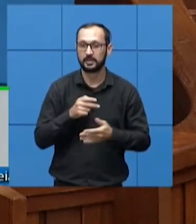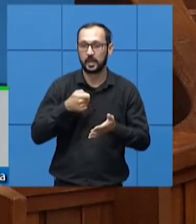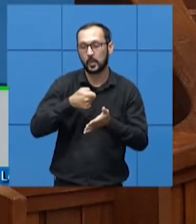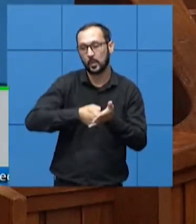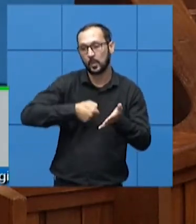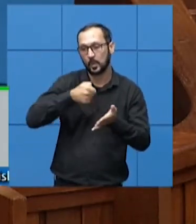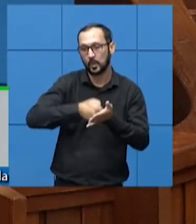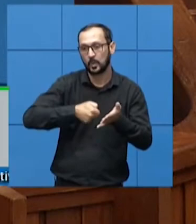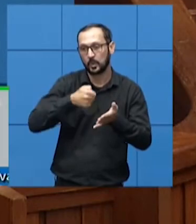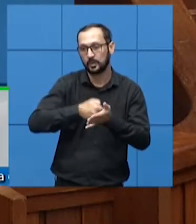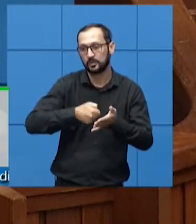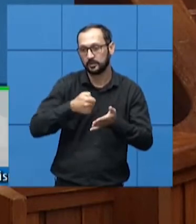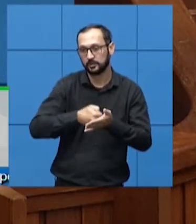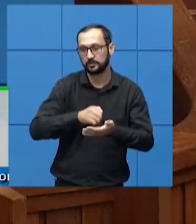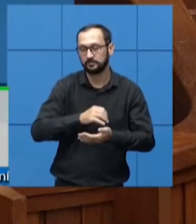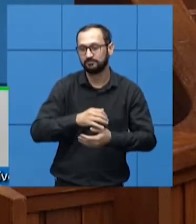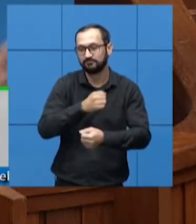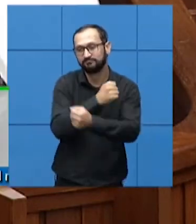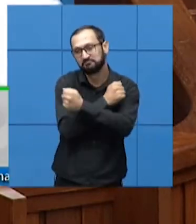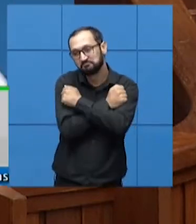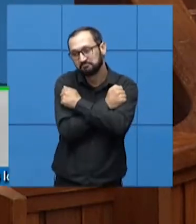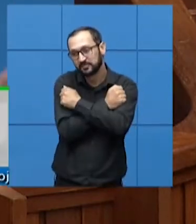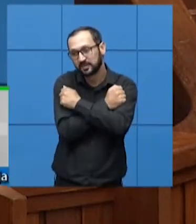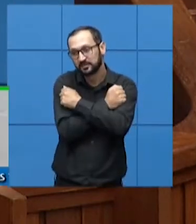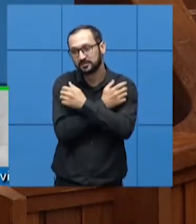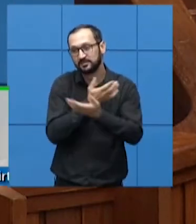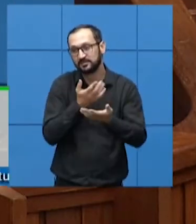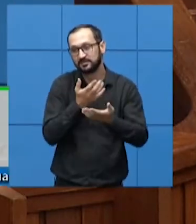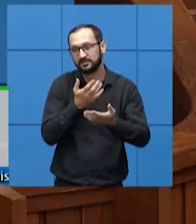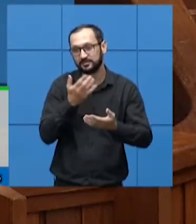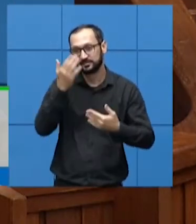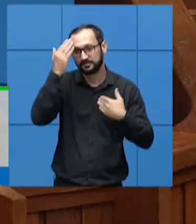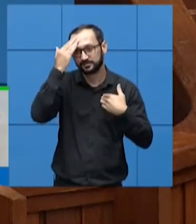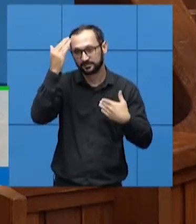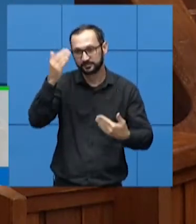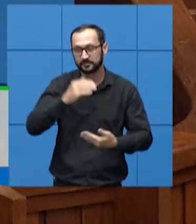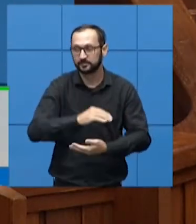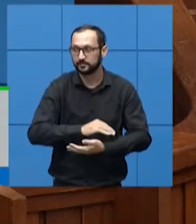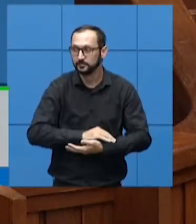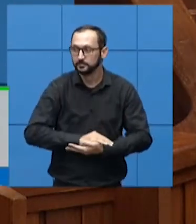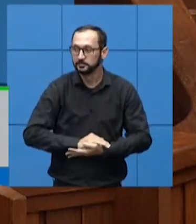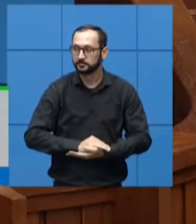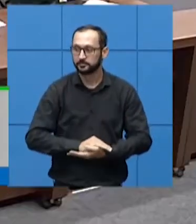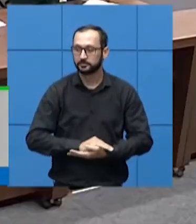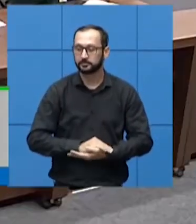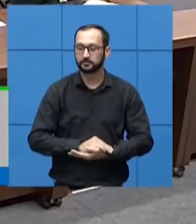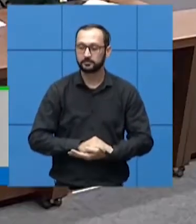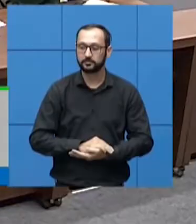reivindicações aqui debatidas. Grande abraço a todos, grande abraço a Paião.